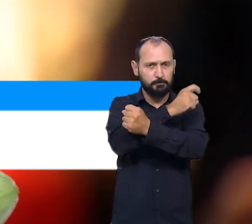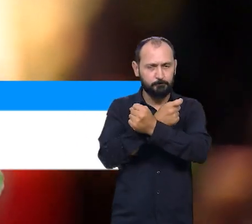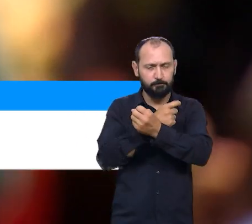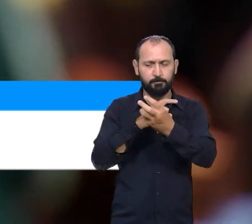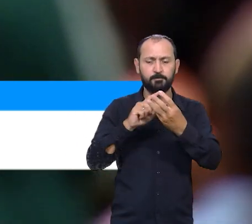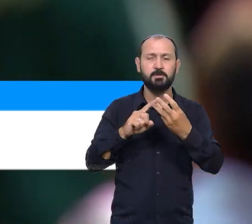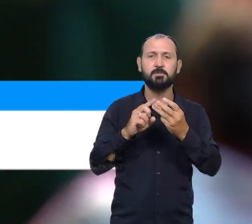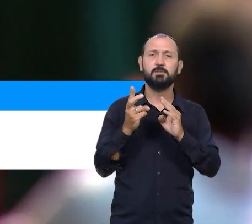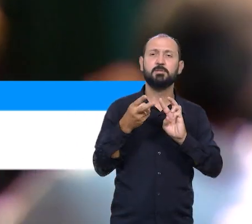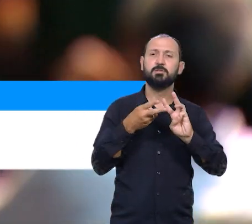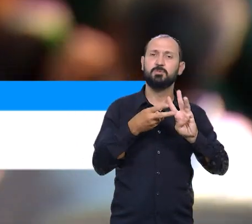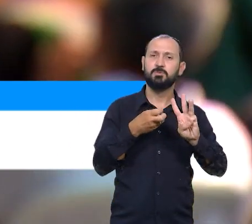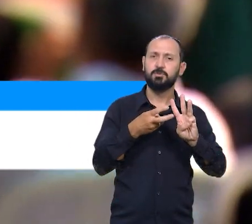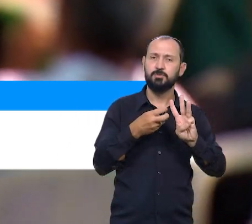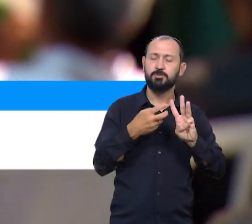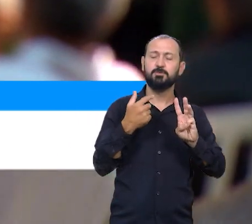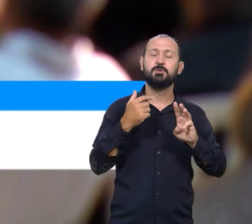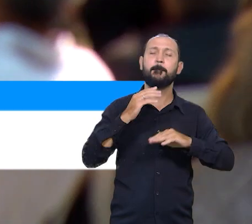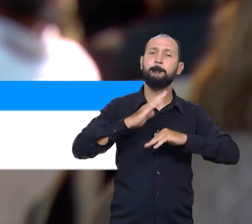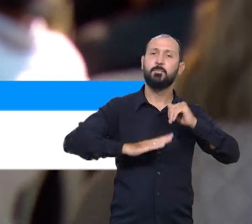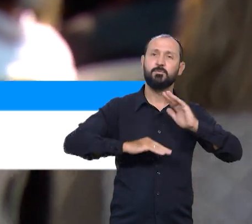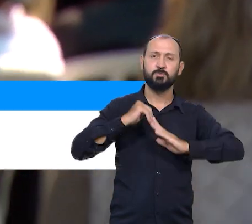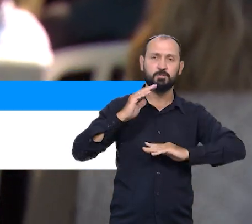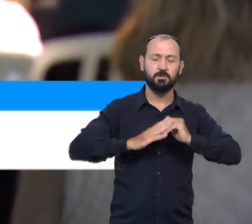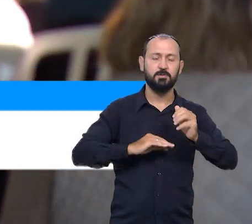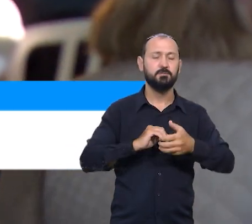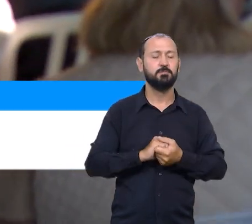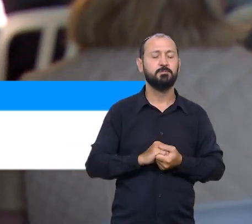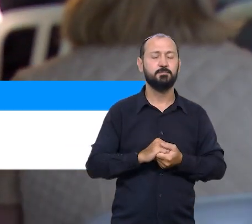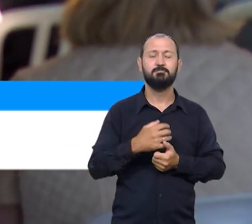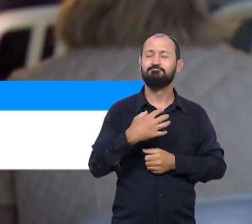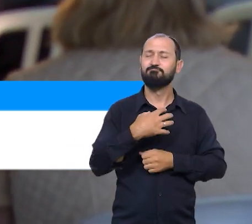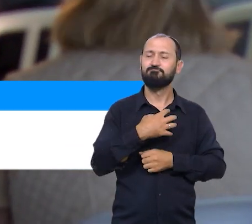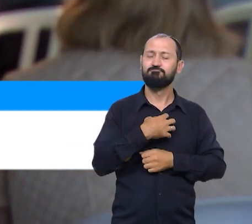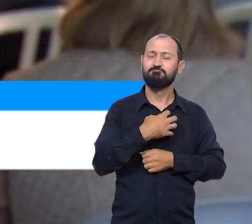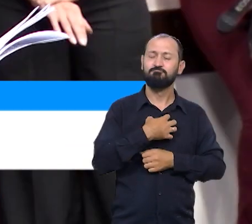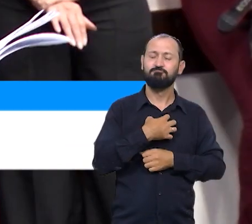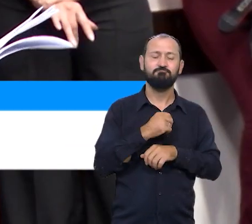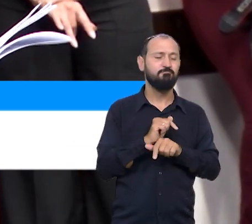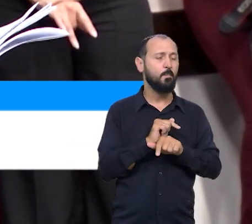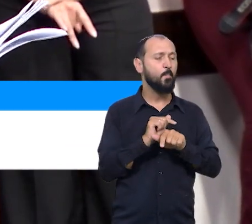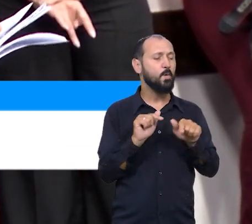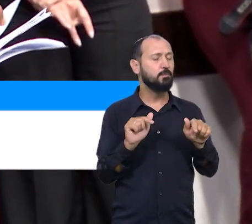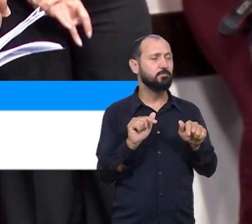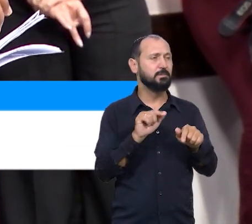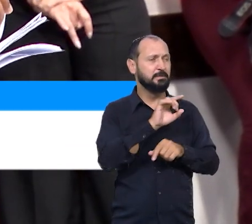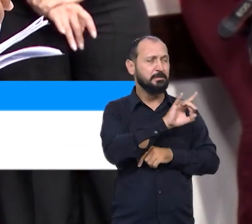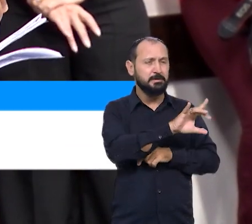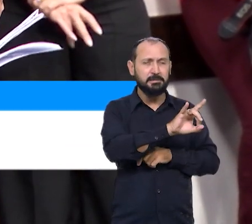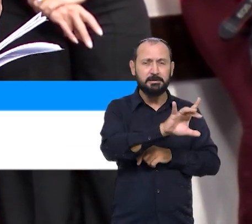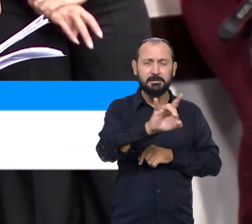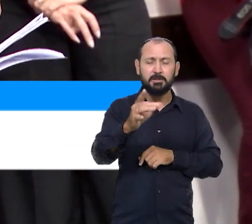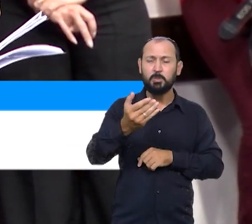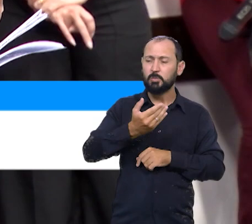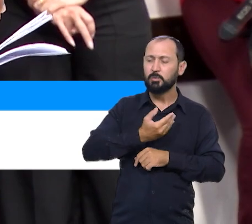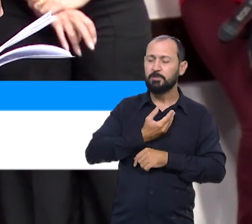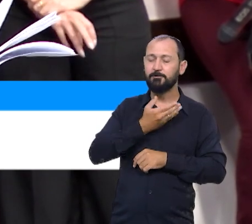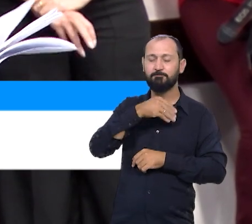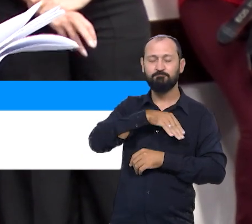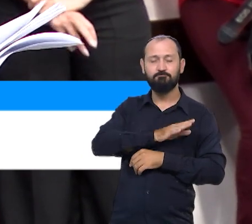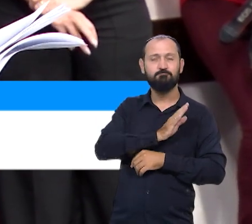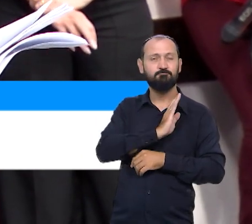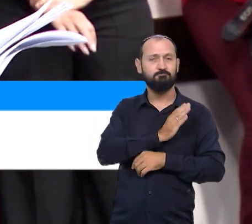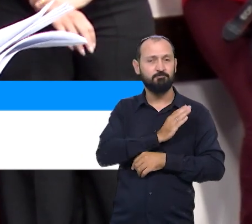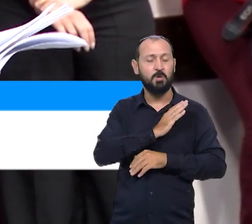dos negros, quilombolas, indígenas e trabalhadores. Deixou um vazio imenso no coração